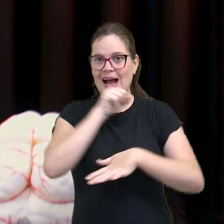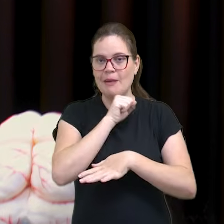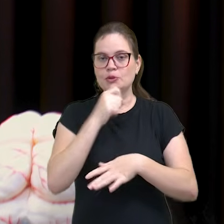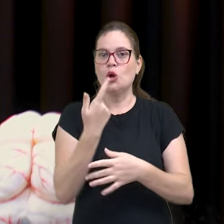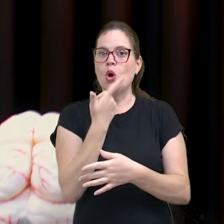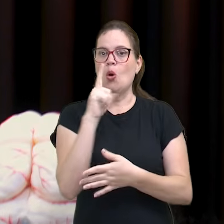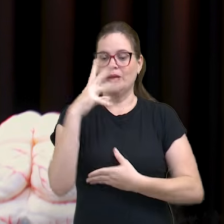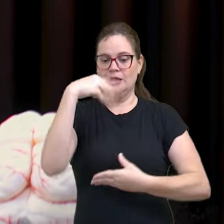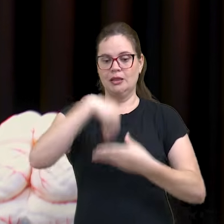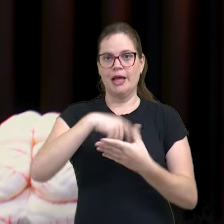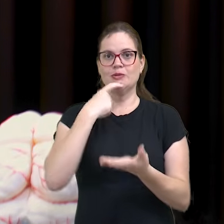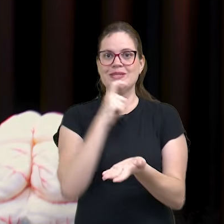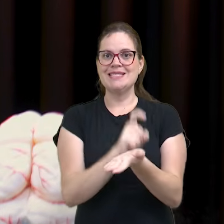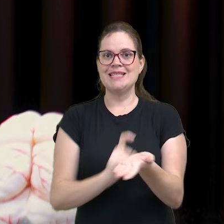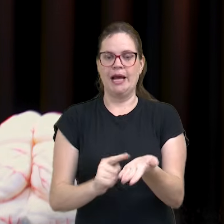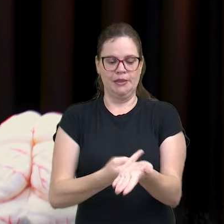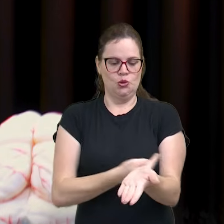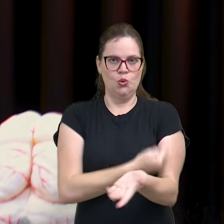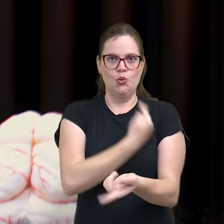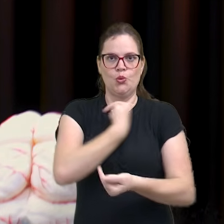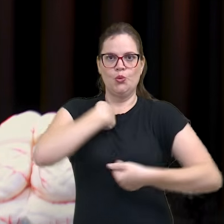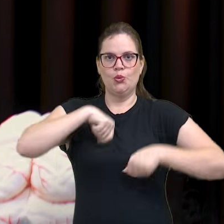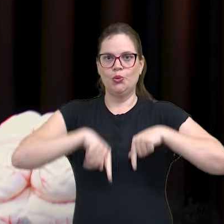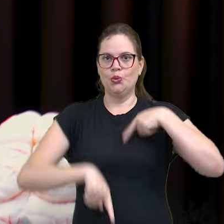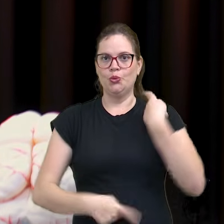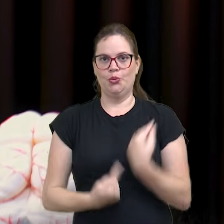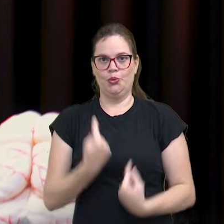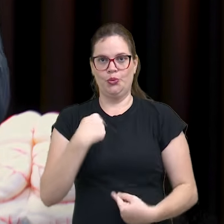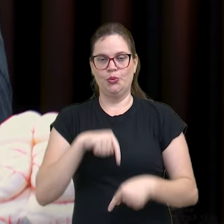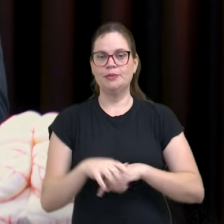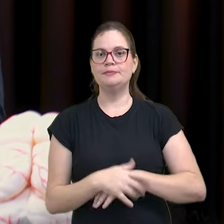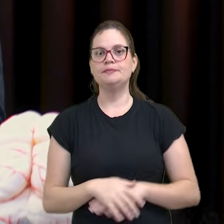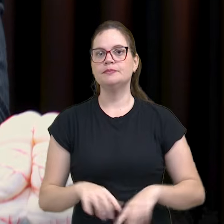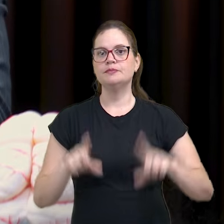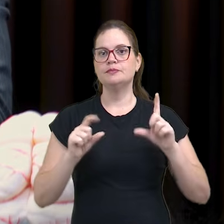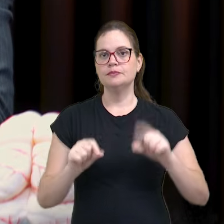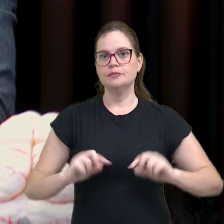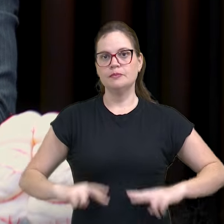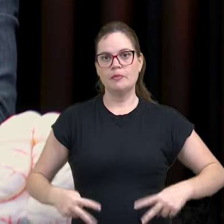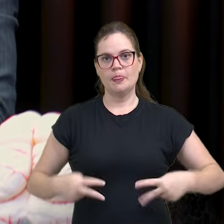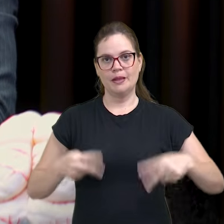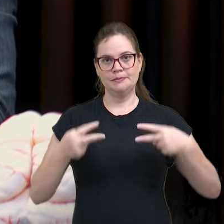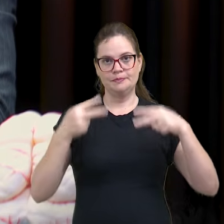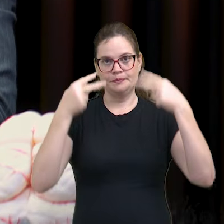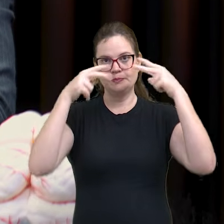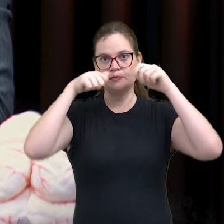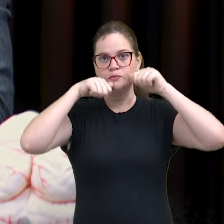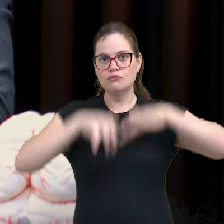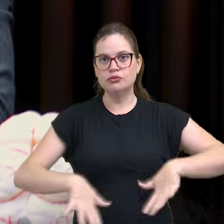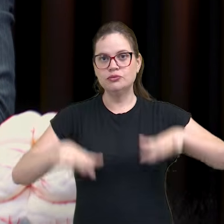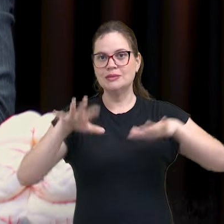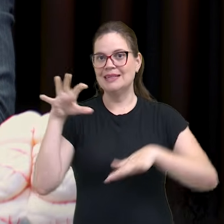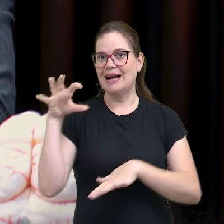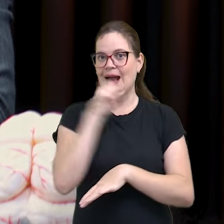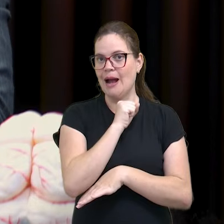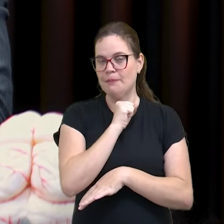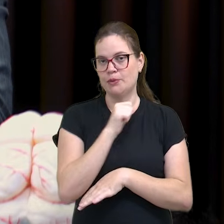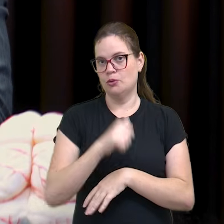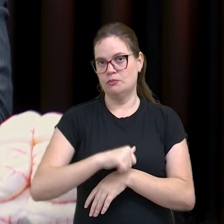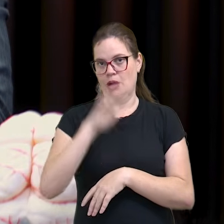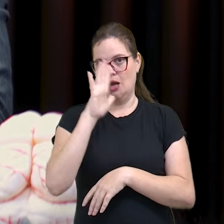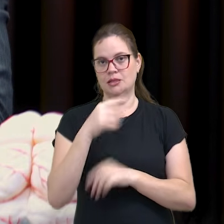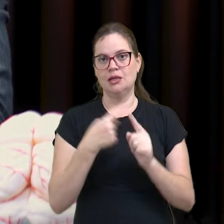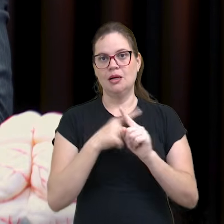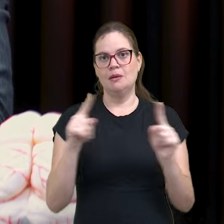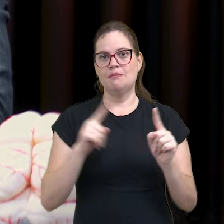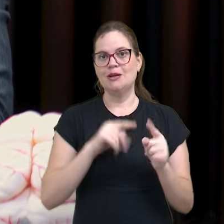um é neurotransmissor e o outro é hormônio. Possui o mesmo sentido. O que é neurotransmissor tem um efeito mais